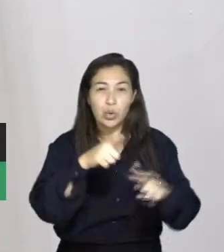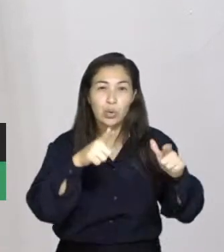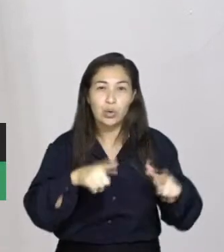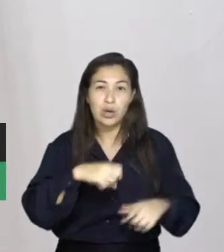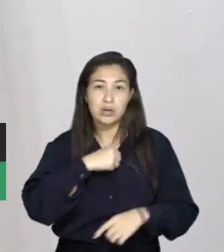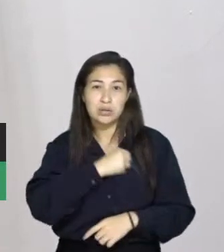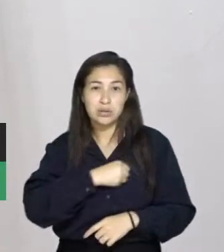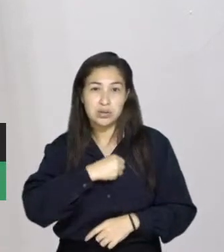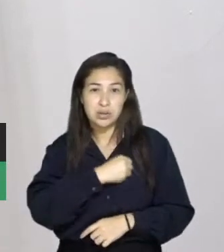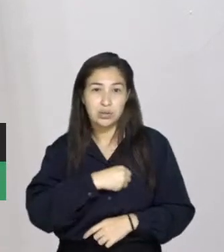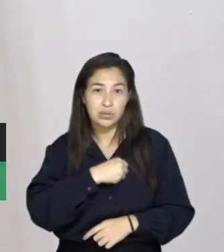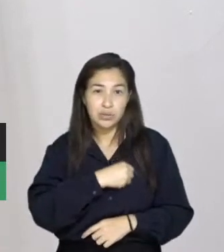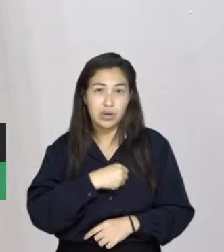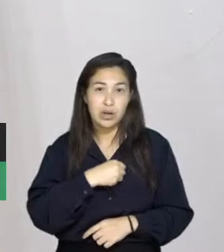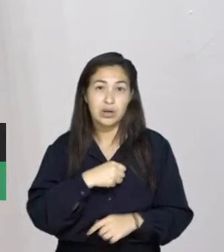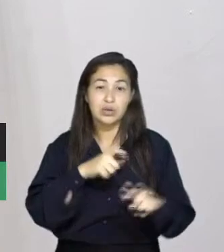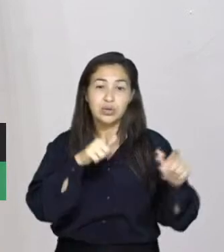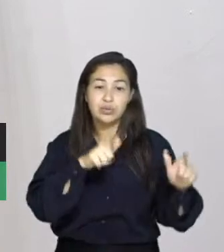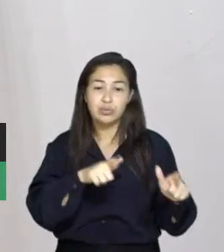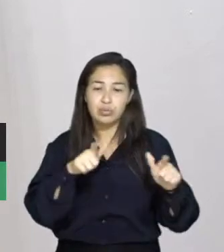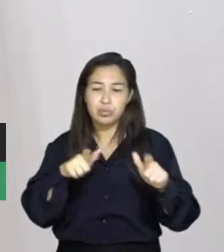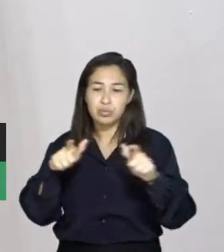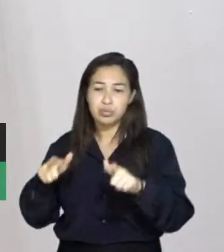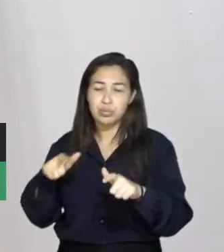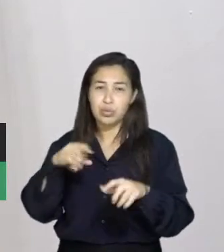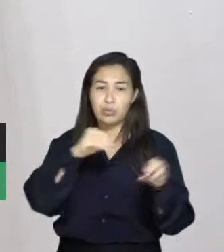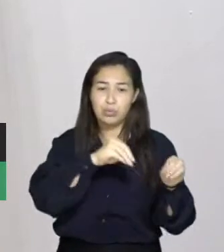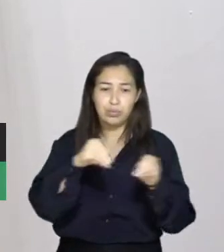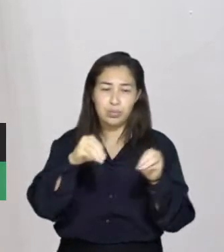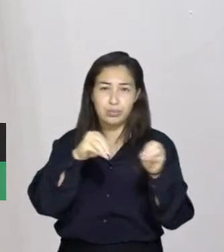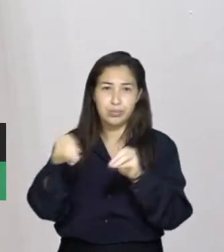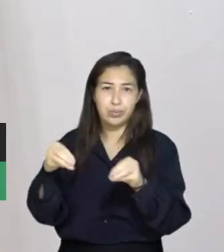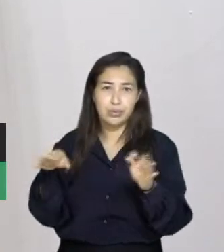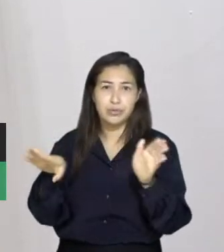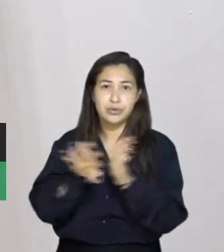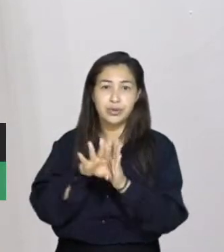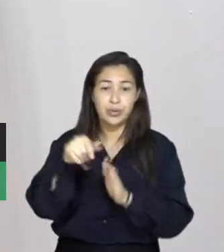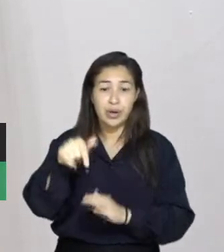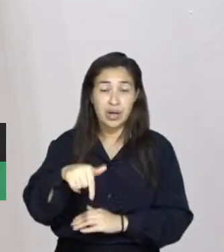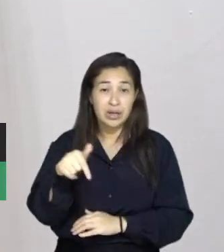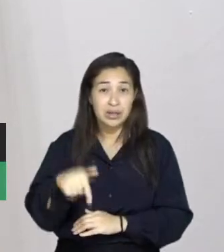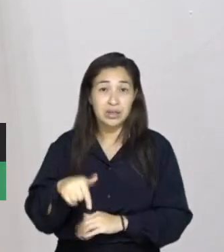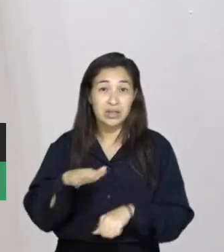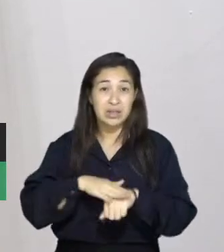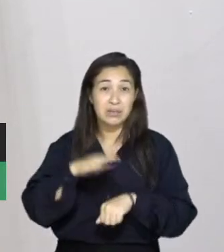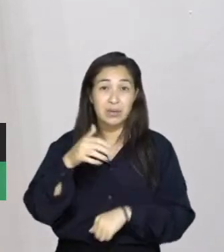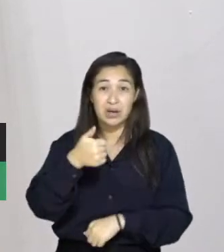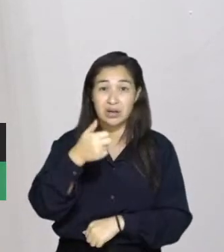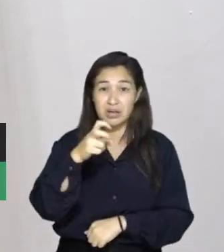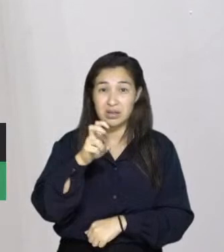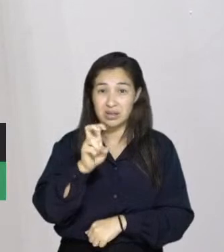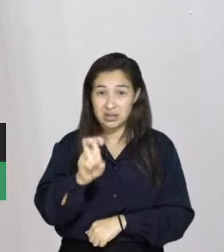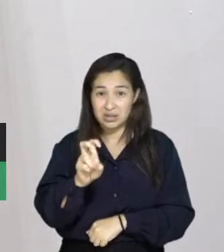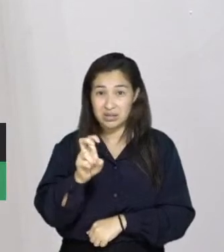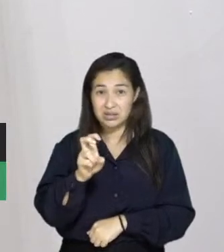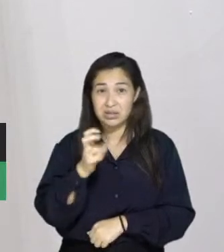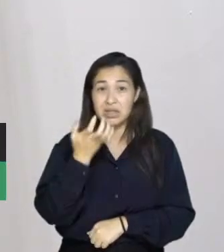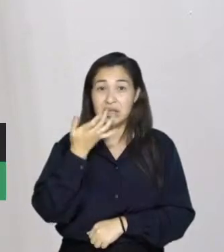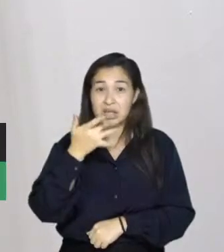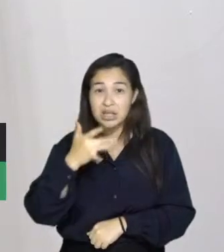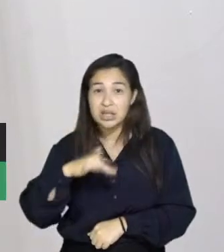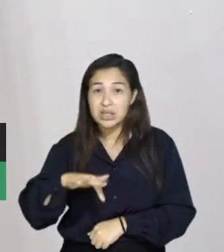para uma de Xancherê, de Concórdia e veio para o litoral e nós chegamos a mais de 15 crianças com AME em Santa Catarina,